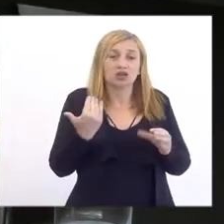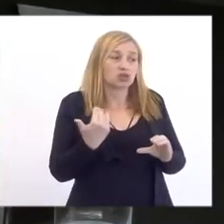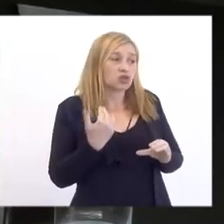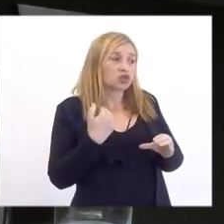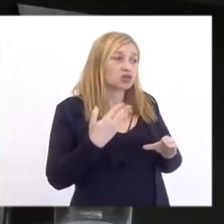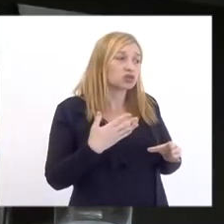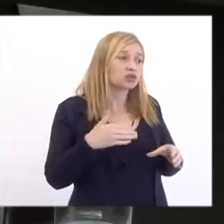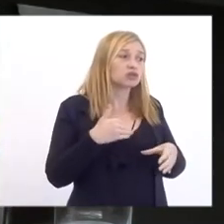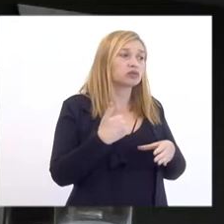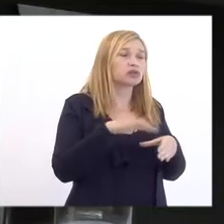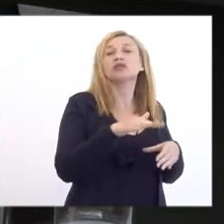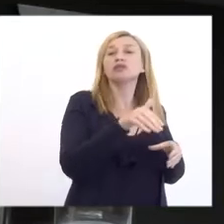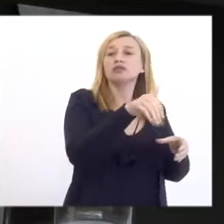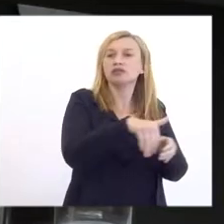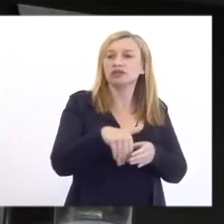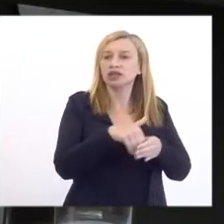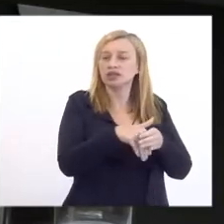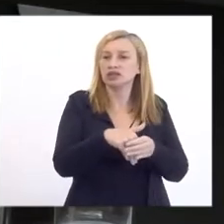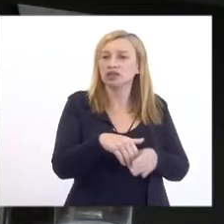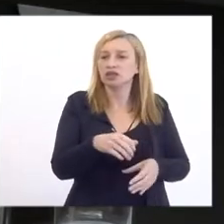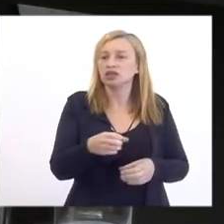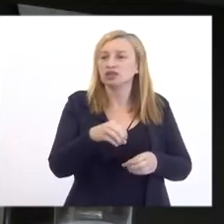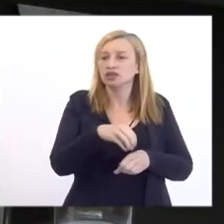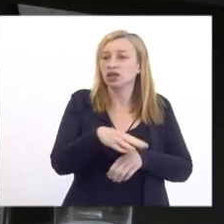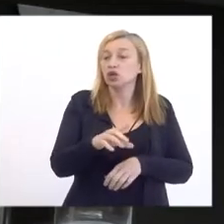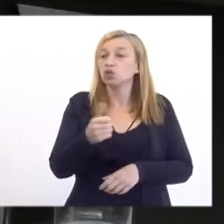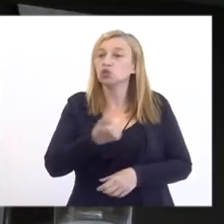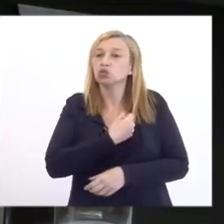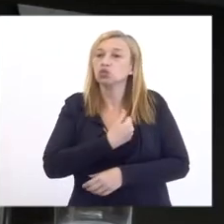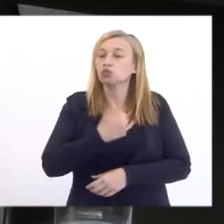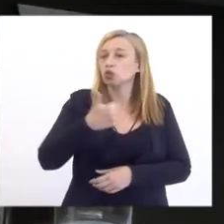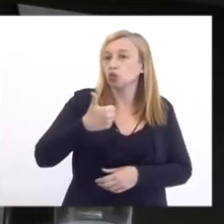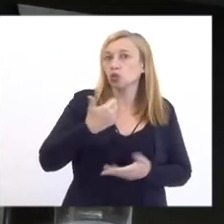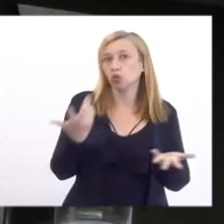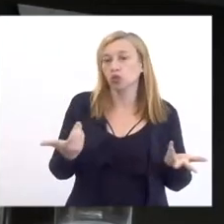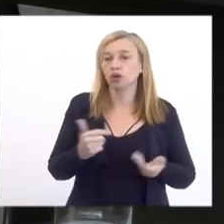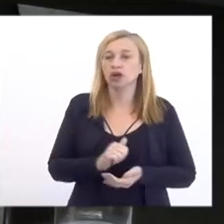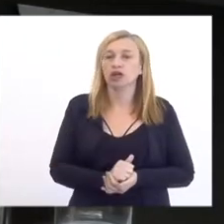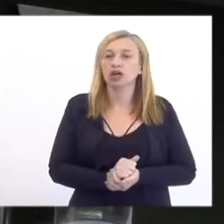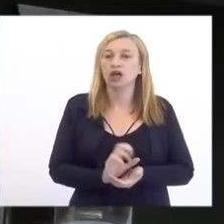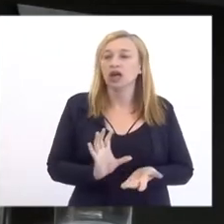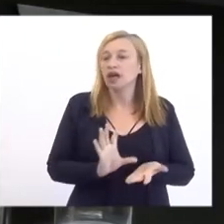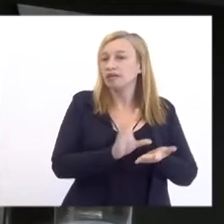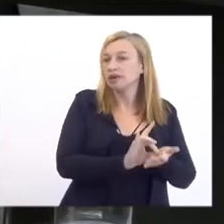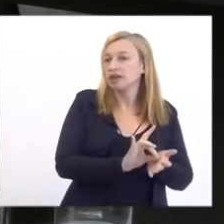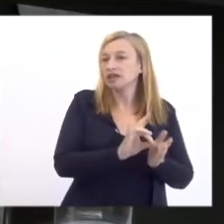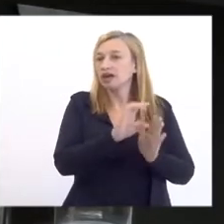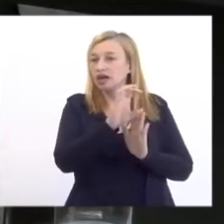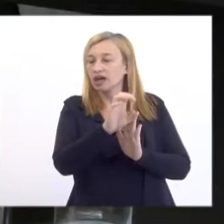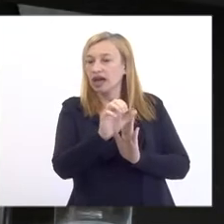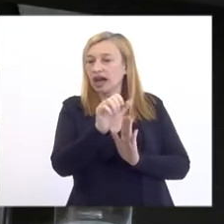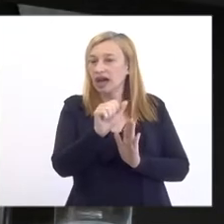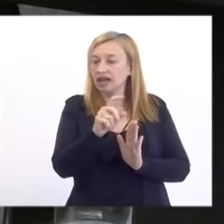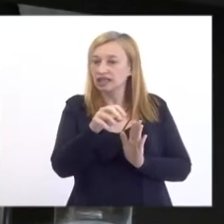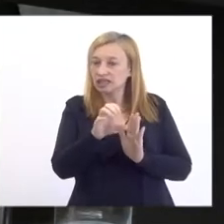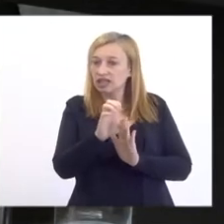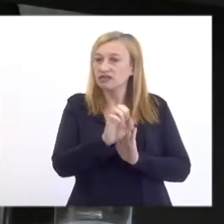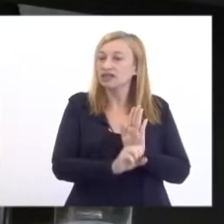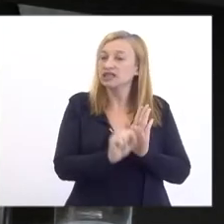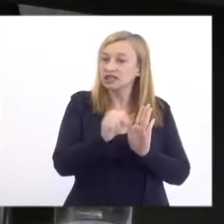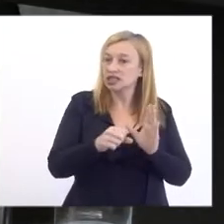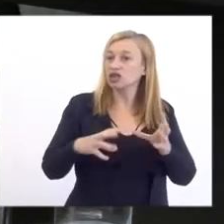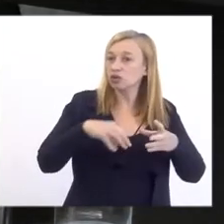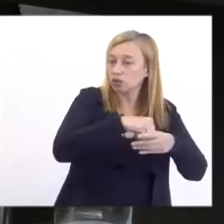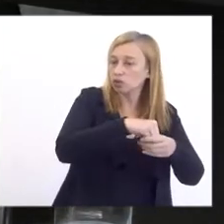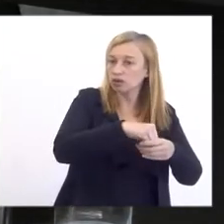votação. Destaque número um, vamos incorporar a seguinte emenda aditiva, papapá. Sim, incorporou.